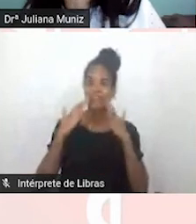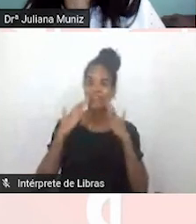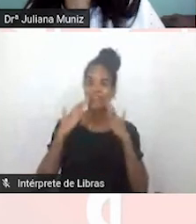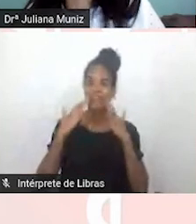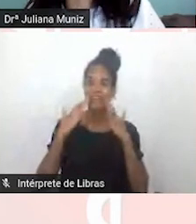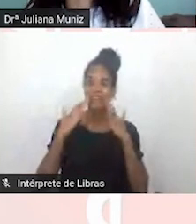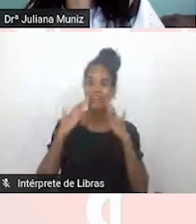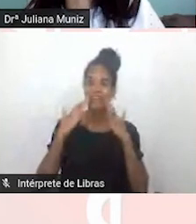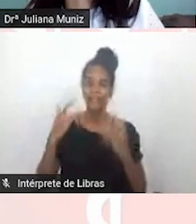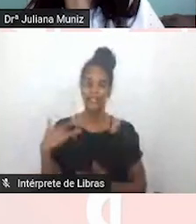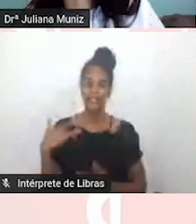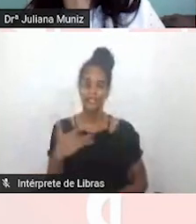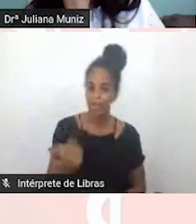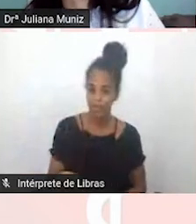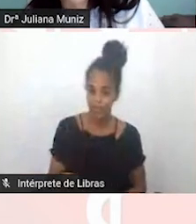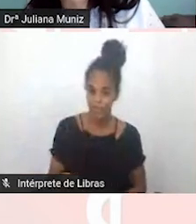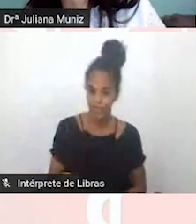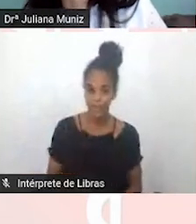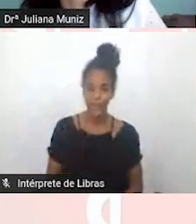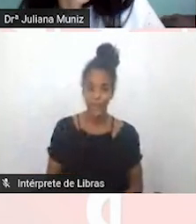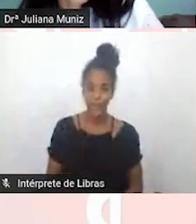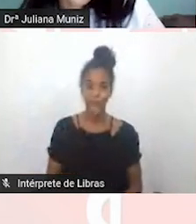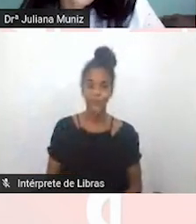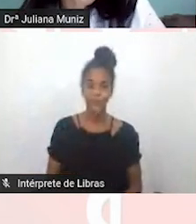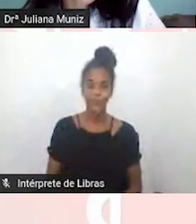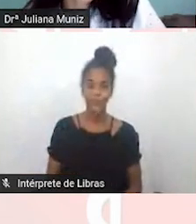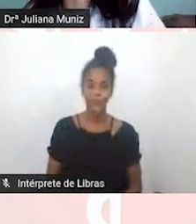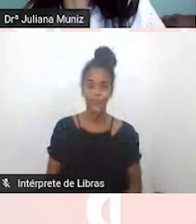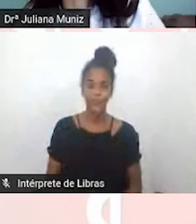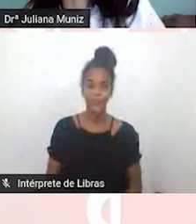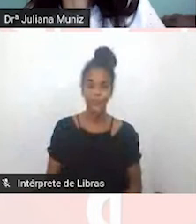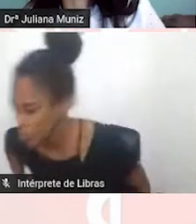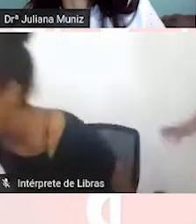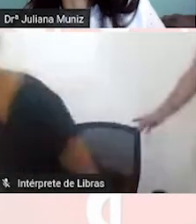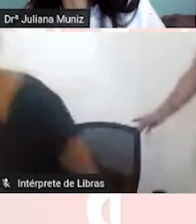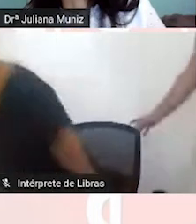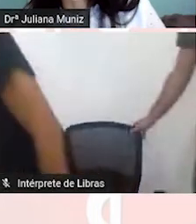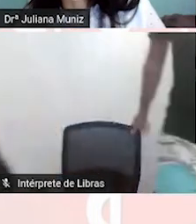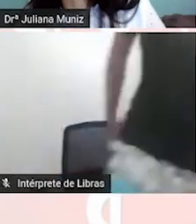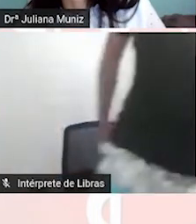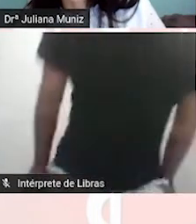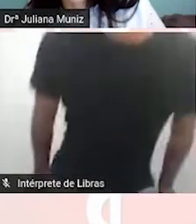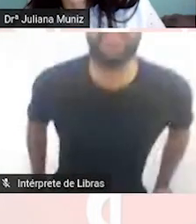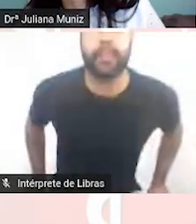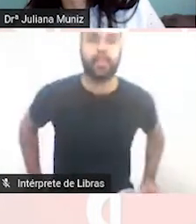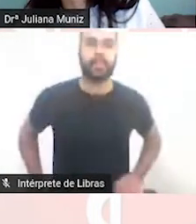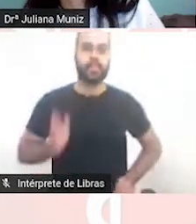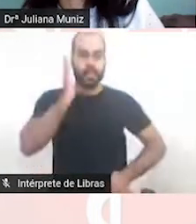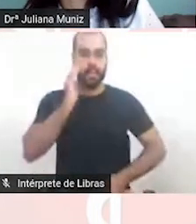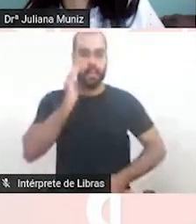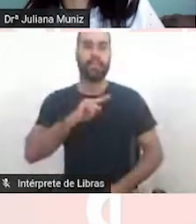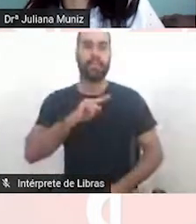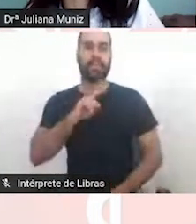imune. Como a gente sabe que o zinco é um dos substratos para formar imunoglobulina, talvez também ajude essa história de repor zinco. O Ministério da